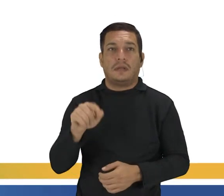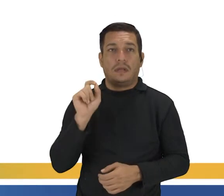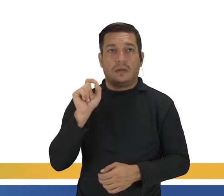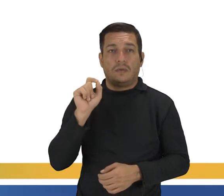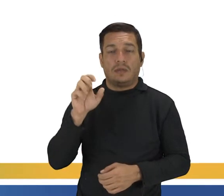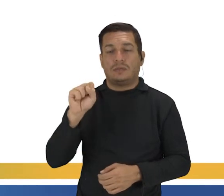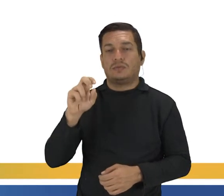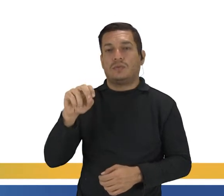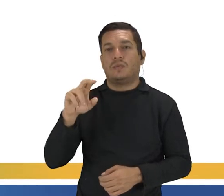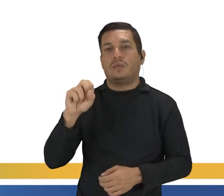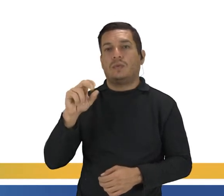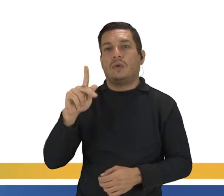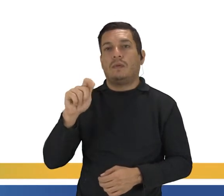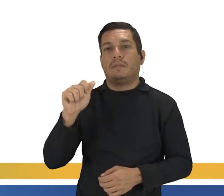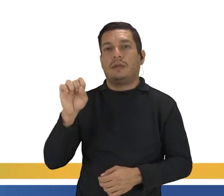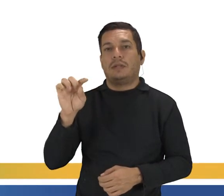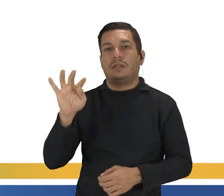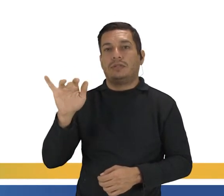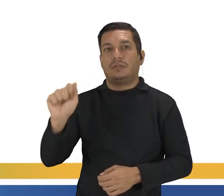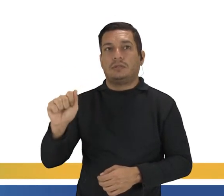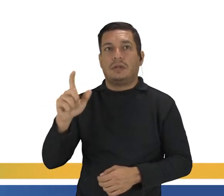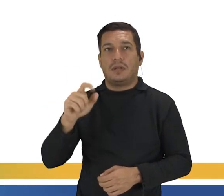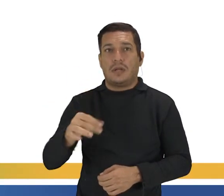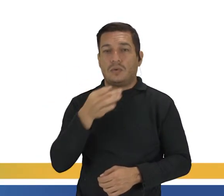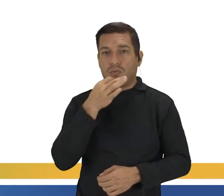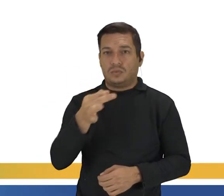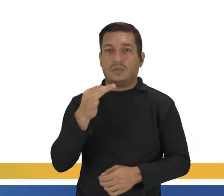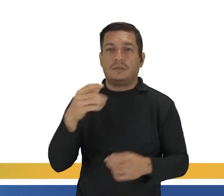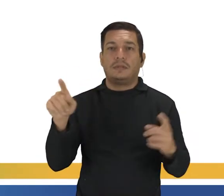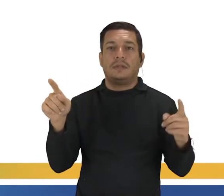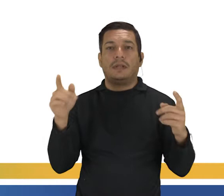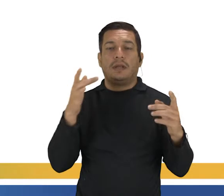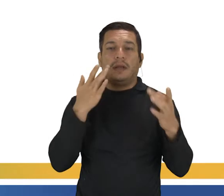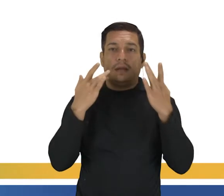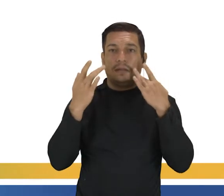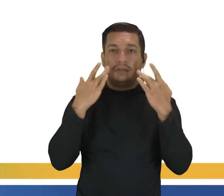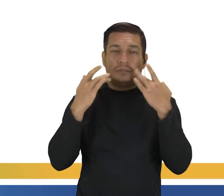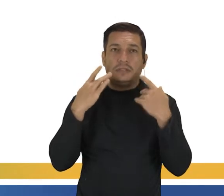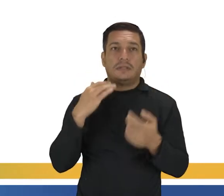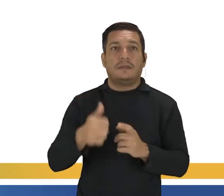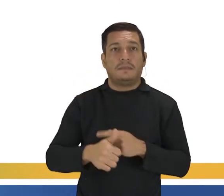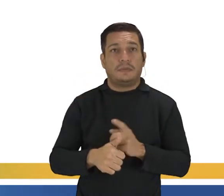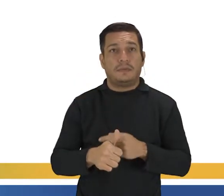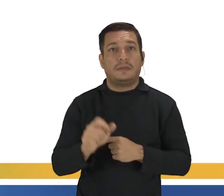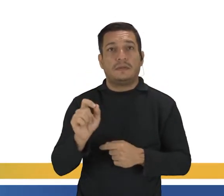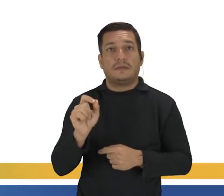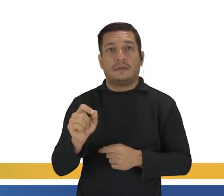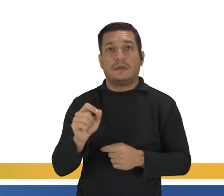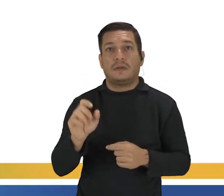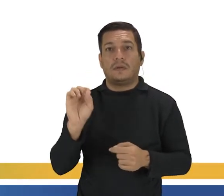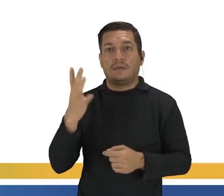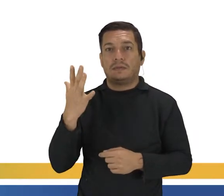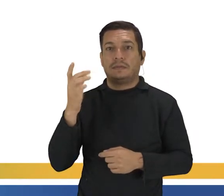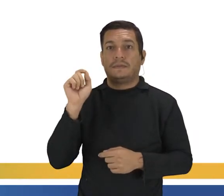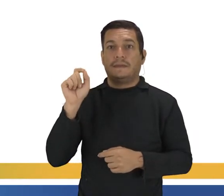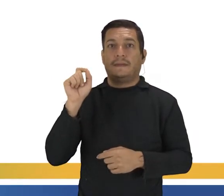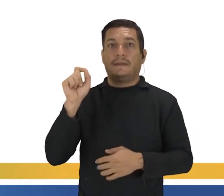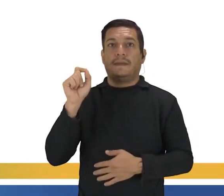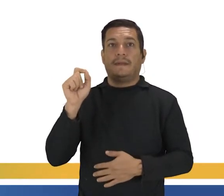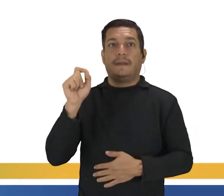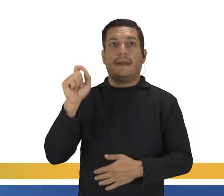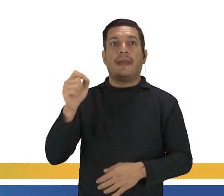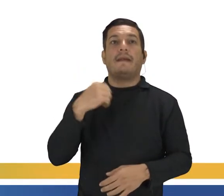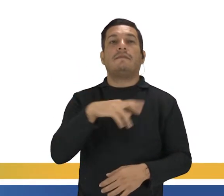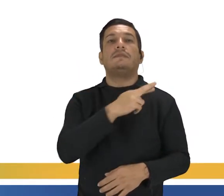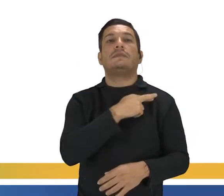sonoplasta, a sonoplastia é o som da cena. A primeira questão a se colocar é qual a função